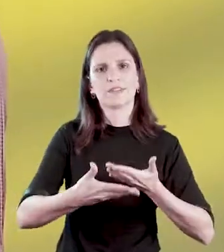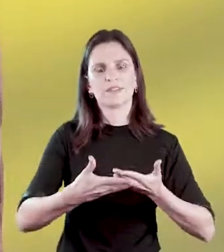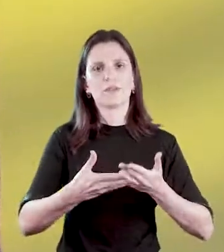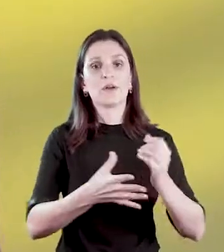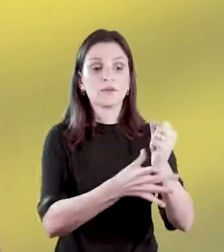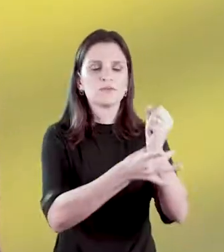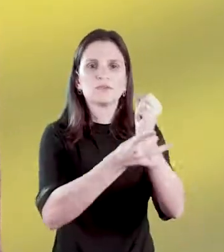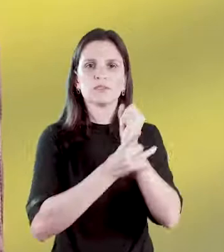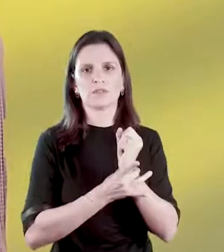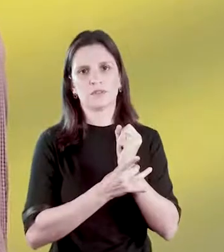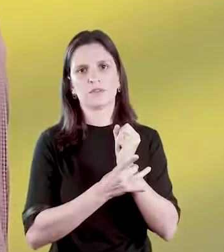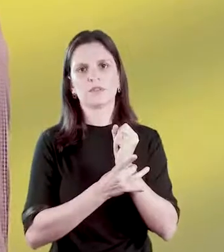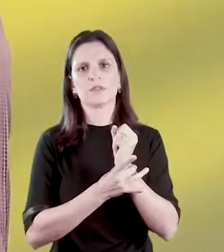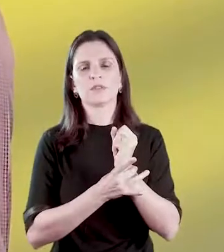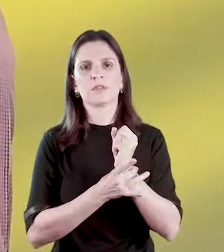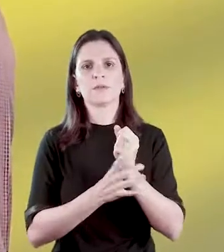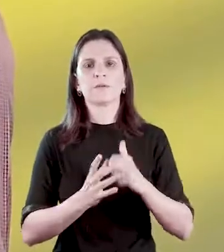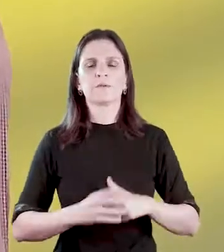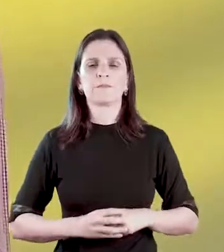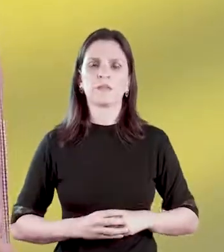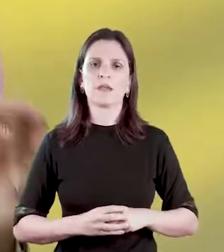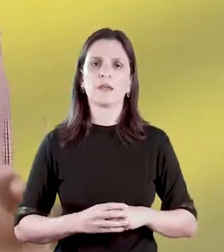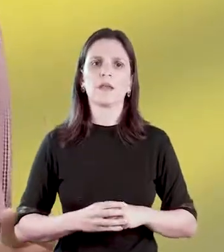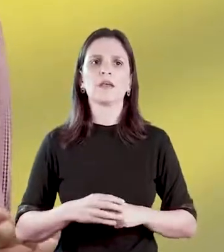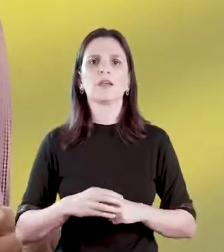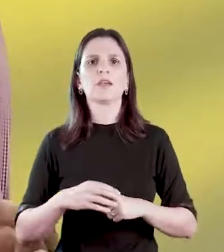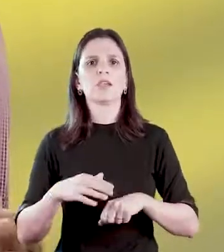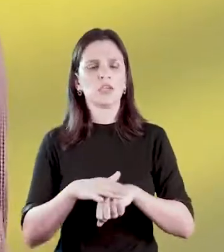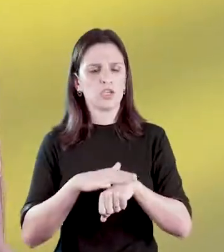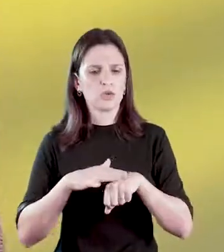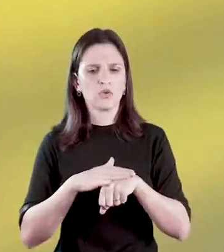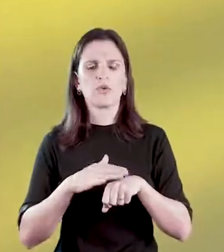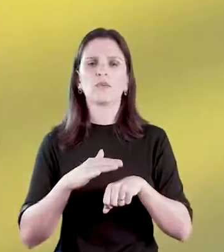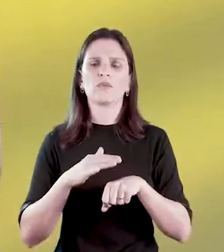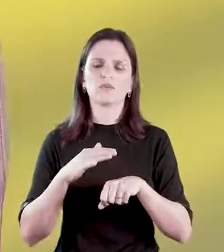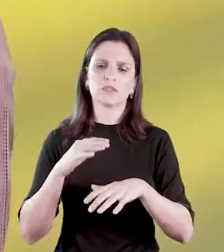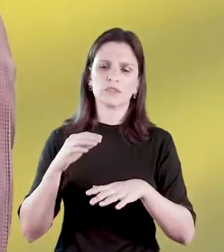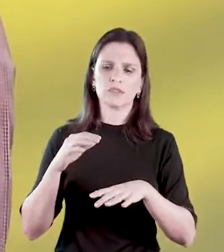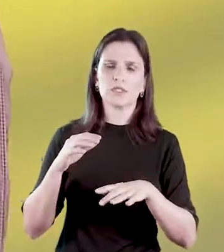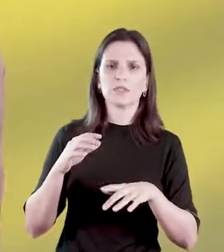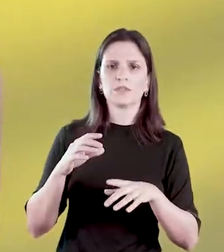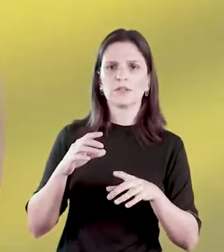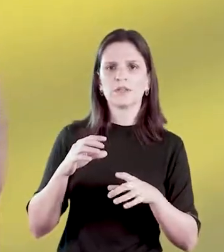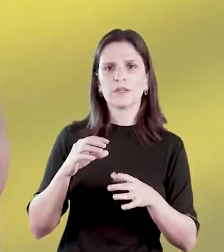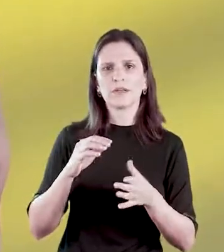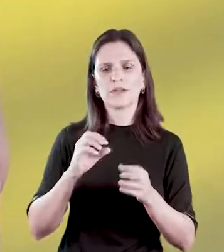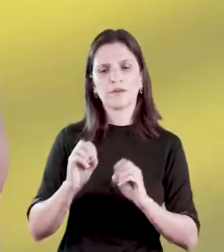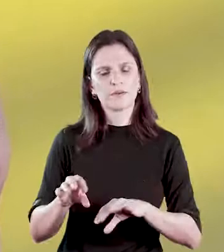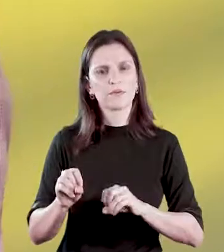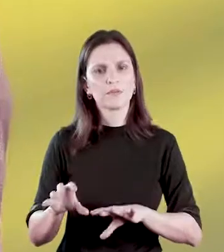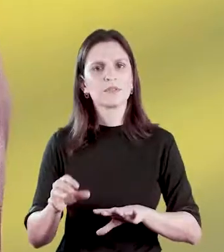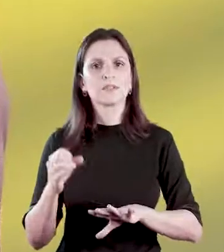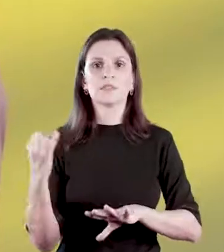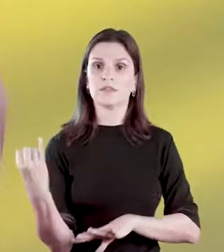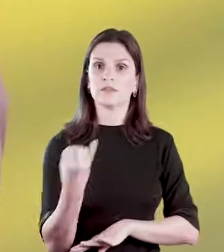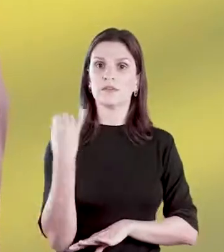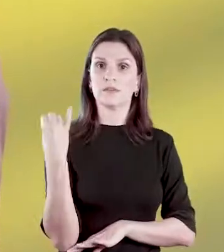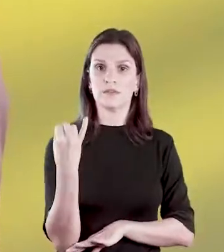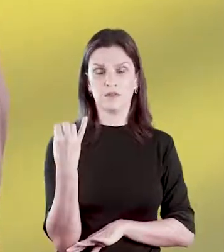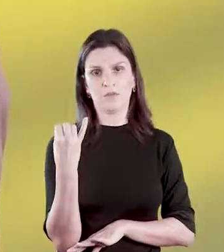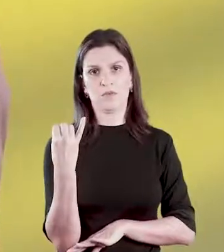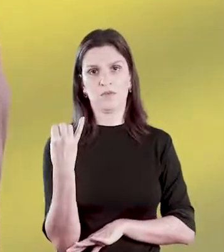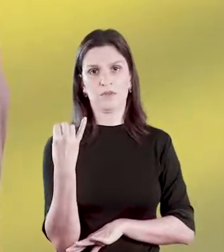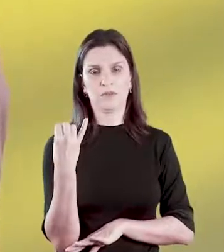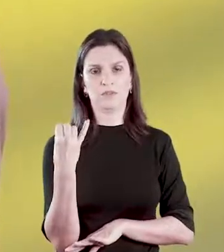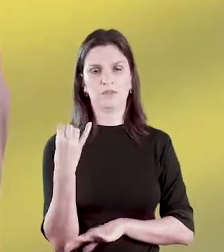a gente tá discutindo eu preciso da comissão de educação até o ano passado de Devo continuar que vou brigar por isso entendeu Não adianta